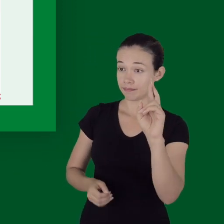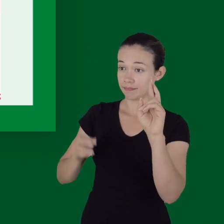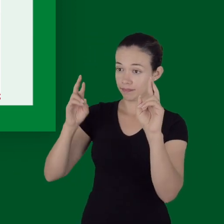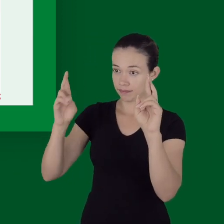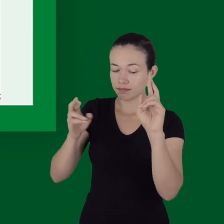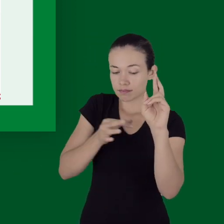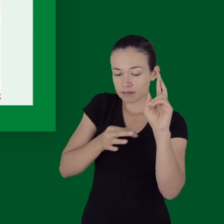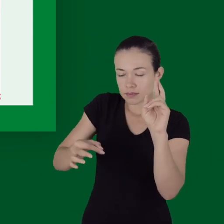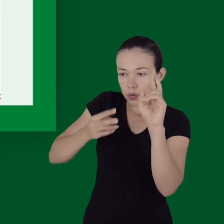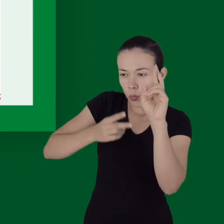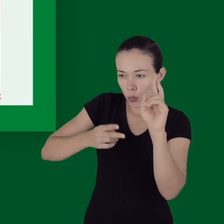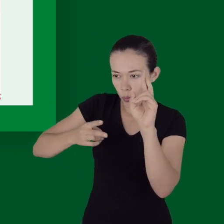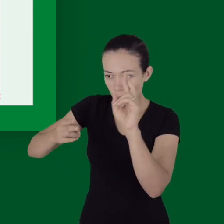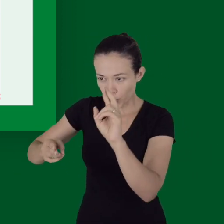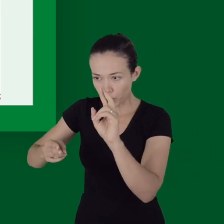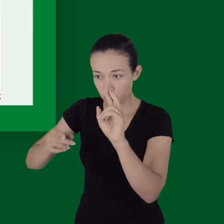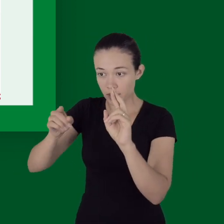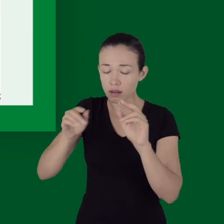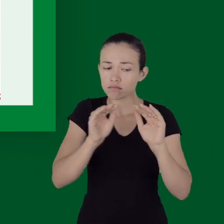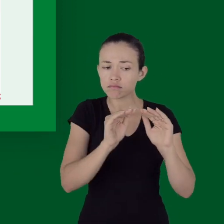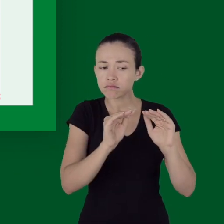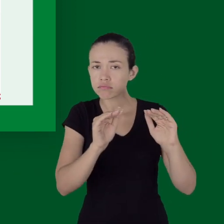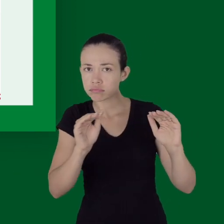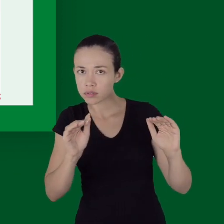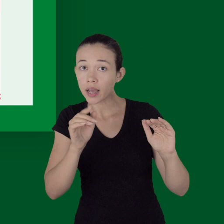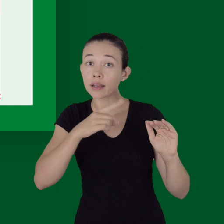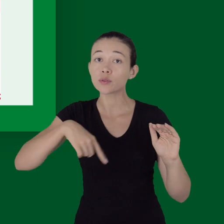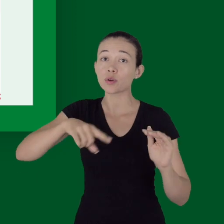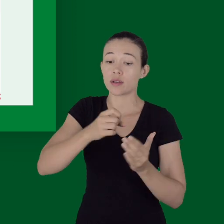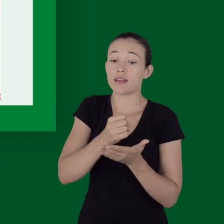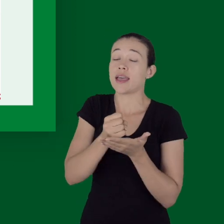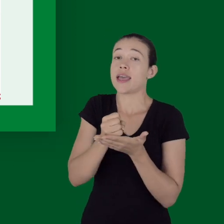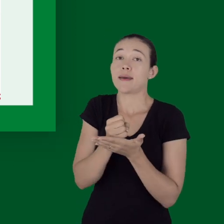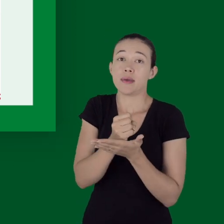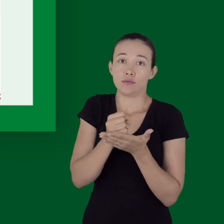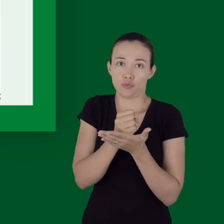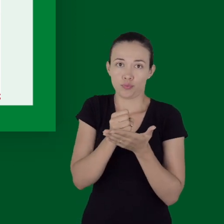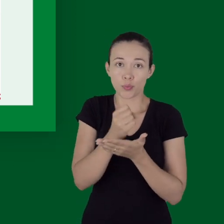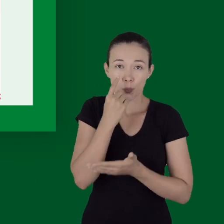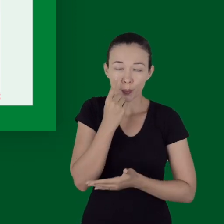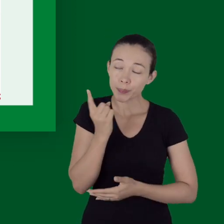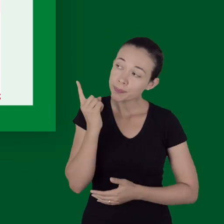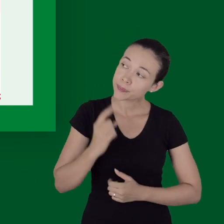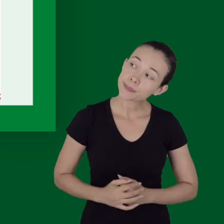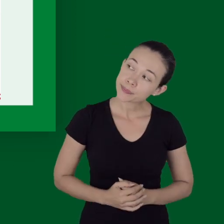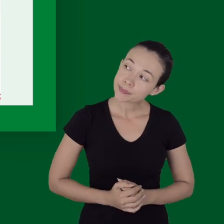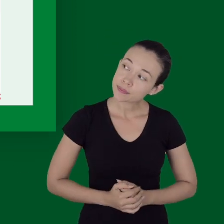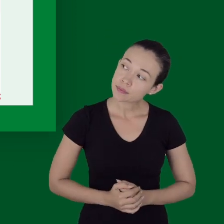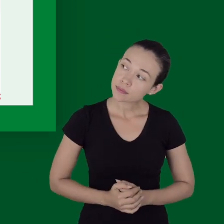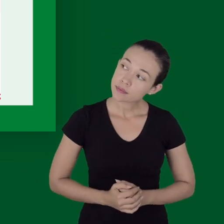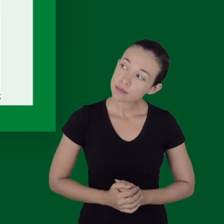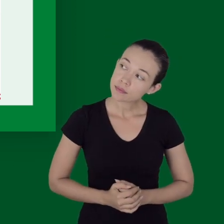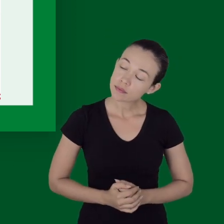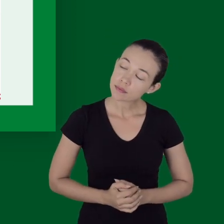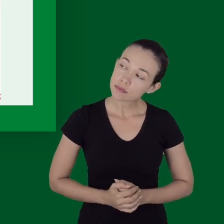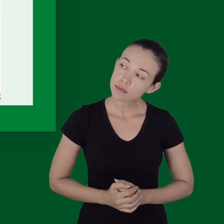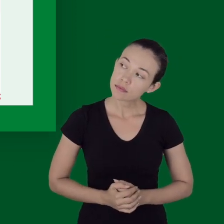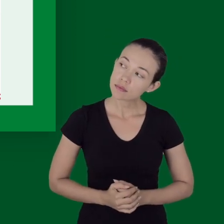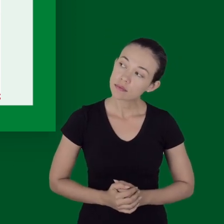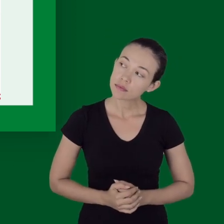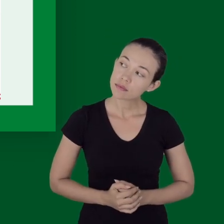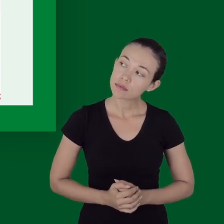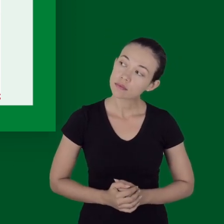vai, como o paciente vai estar estável, vai fazer a amiodarona, diluir 150 para correr em 10